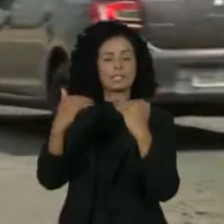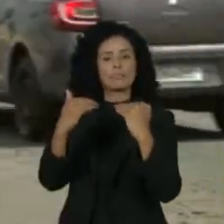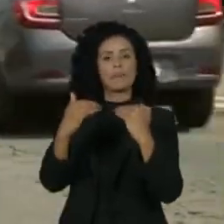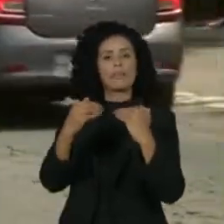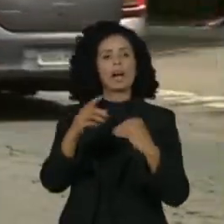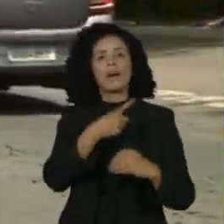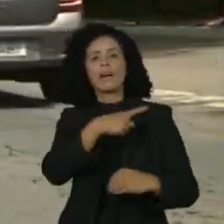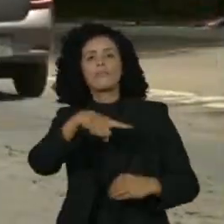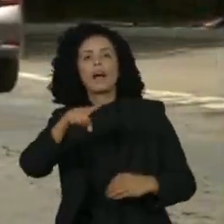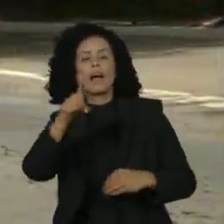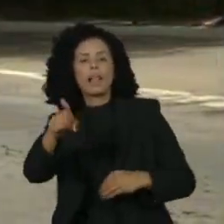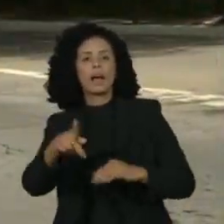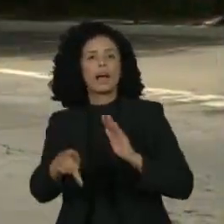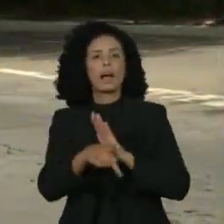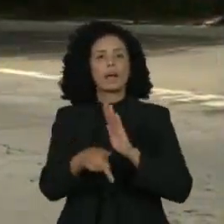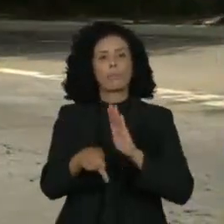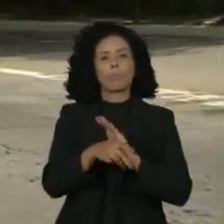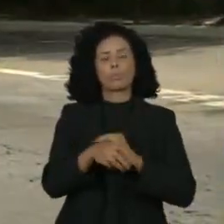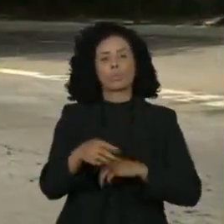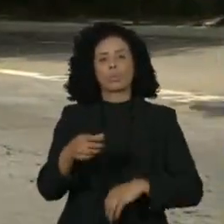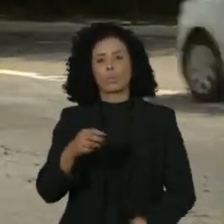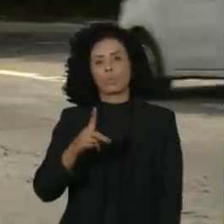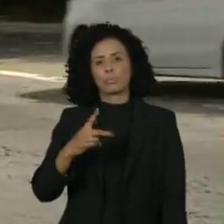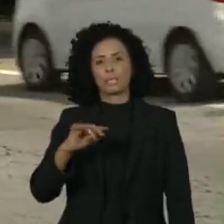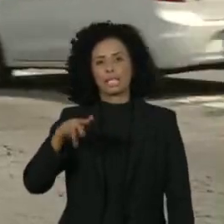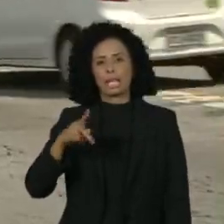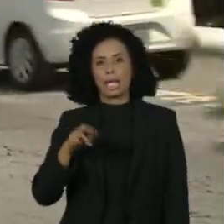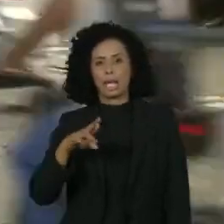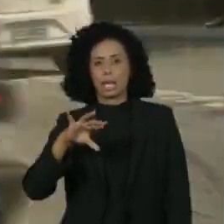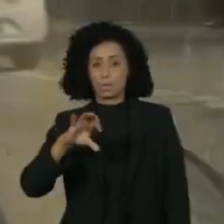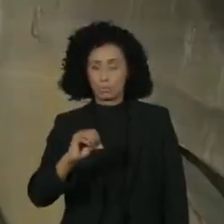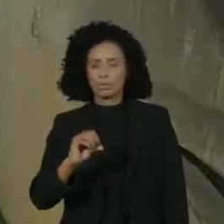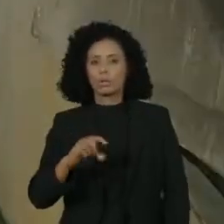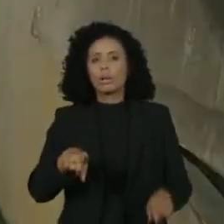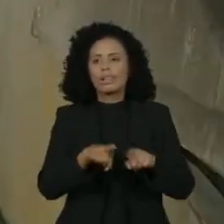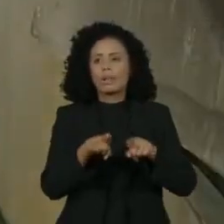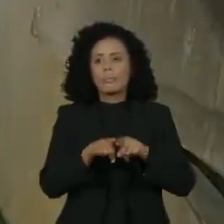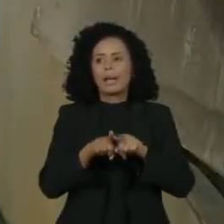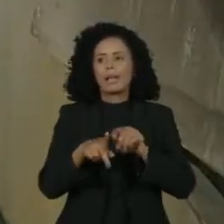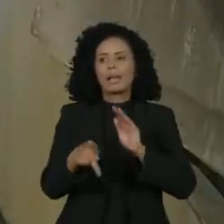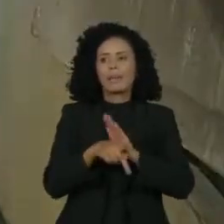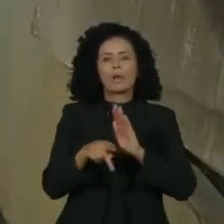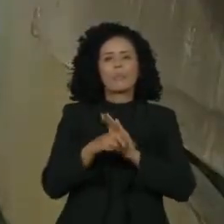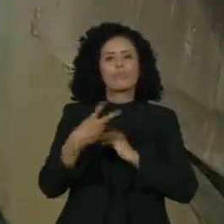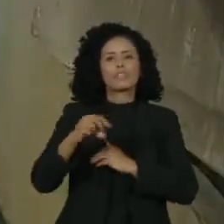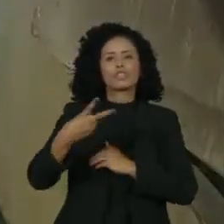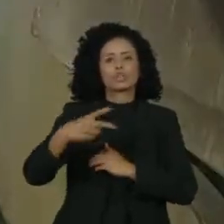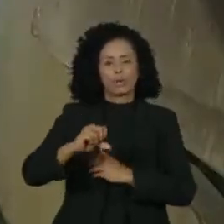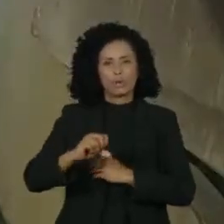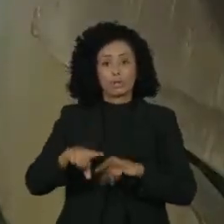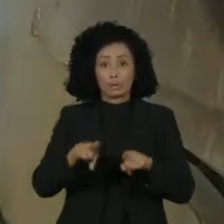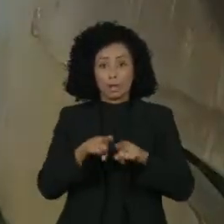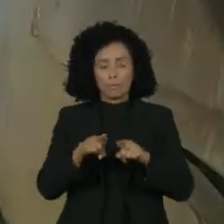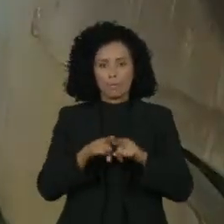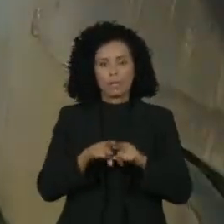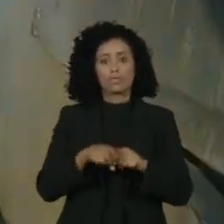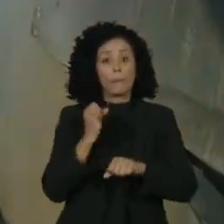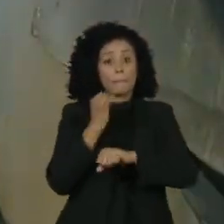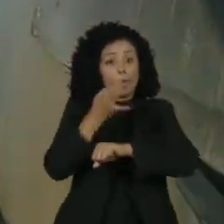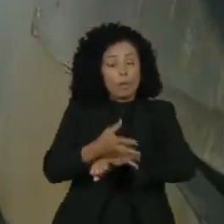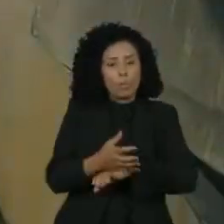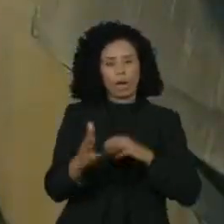Marginal Pinheiros, na direção do bairro. Ainda era madrugada quando esse caminhão-baú, que leva